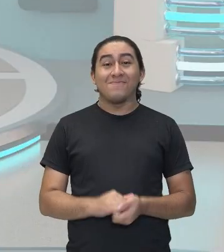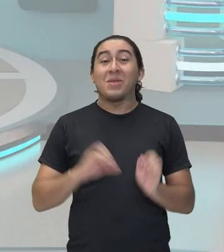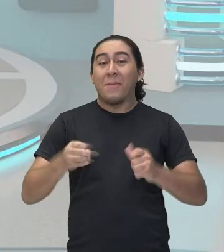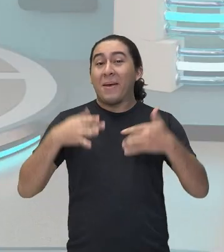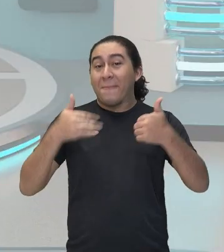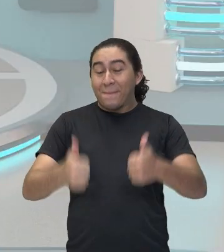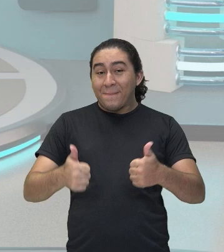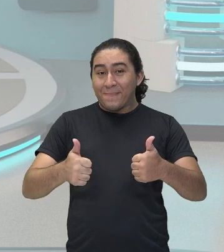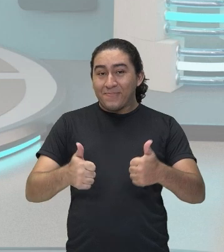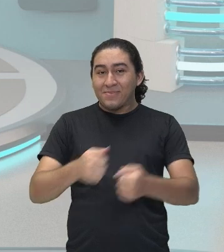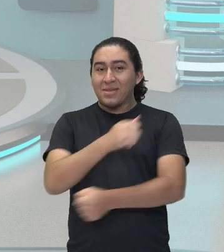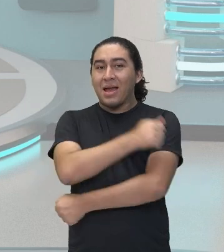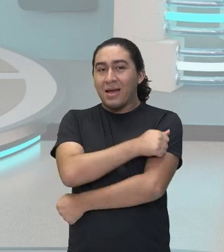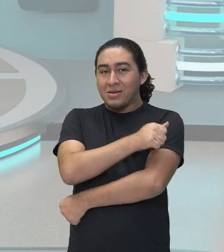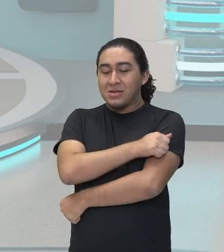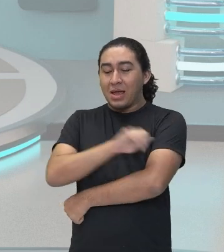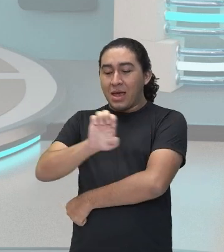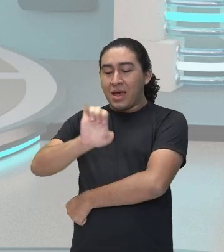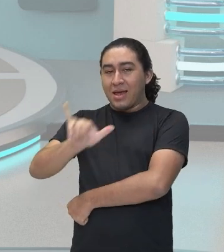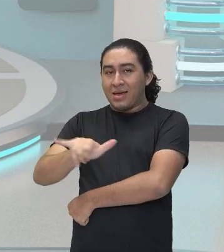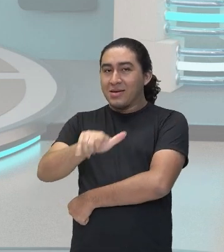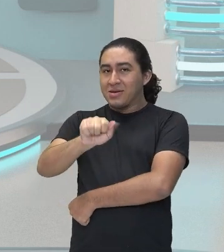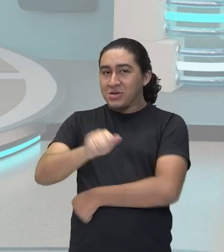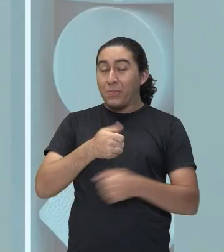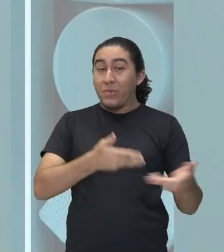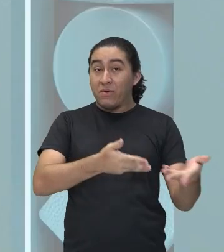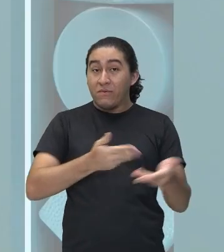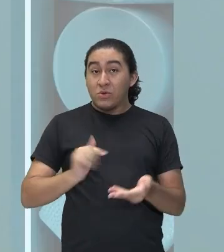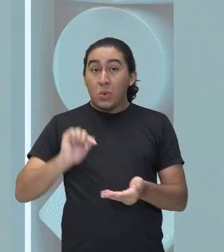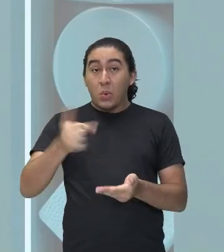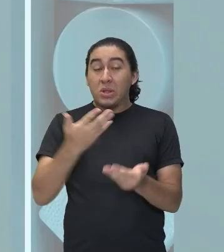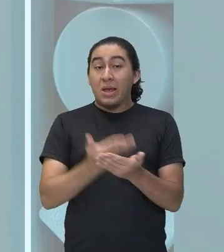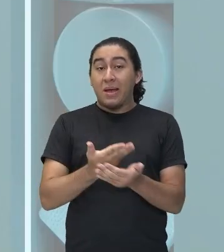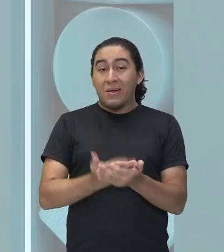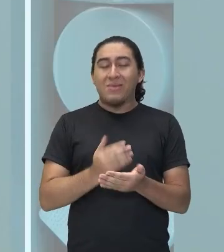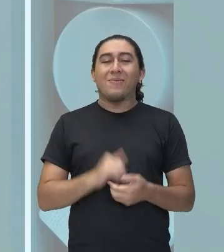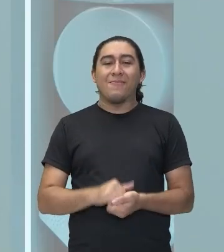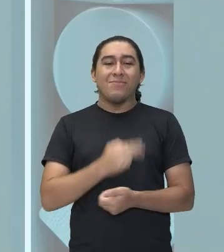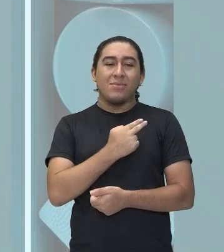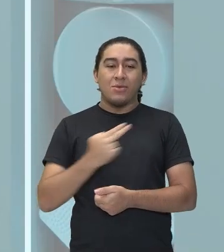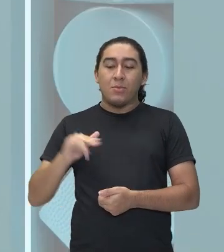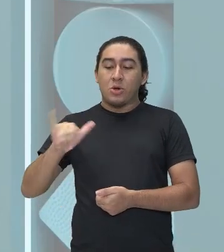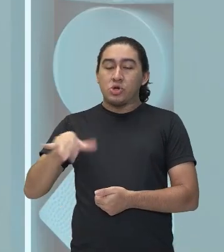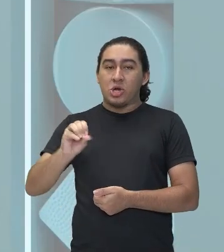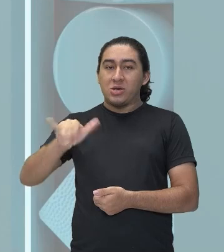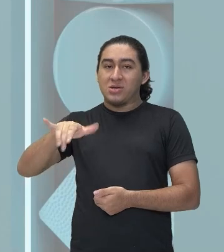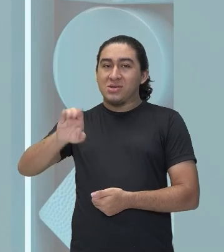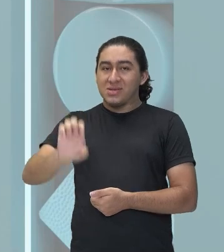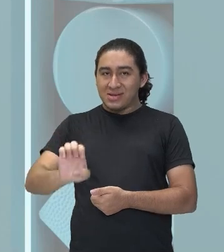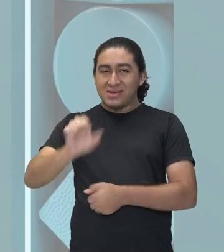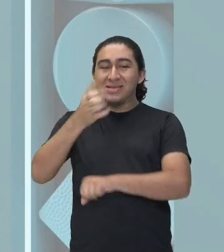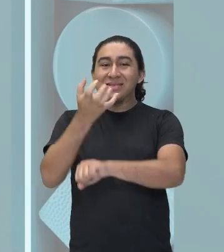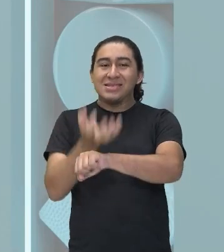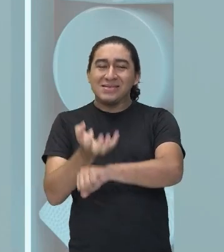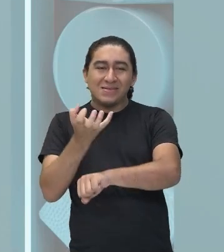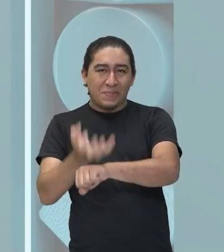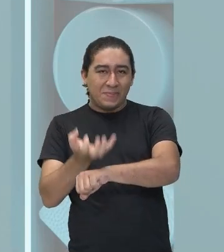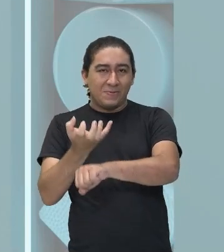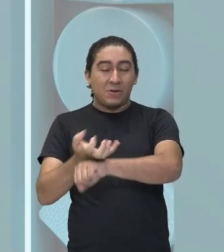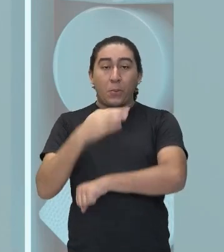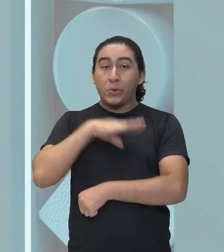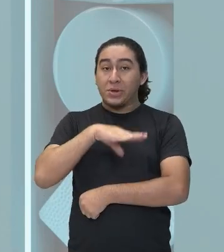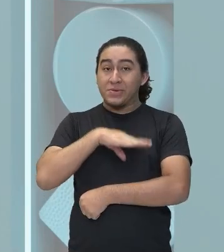bem, alunos da EJA? Bem-vindos a mais uma aula. Eu sou a professora Joyce Martins, do componente curricular de